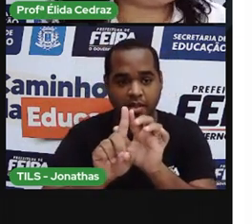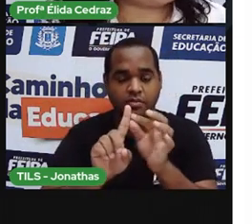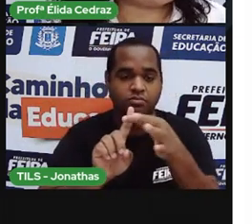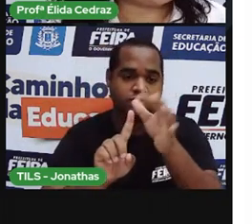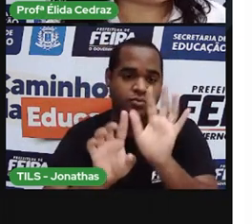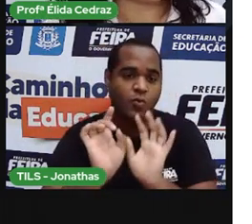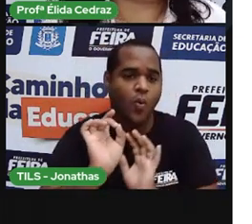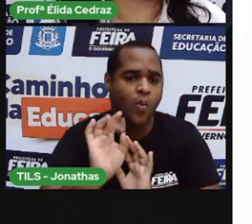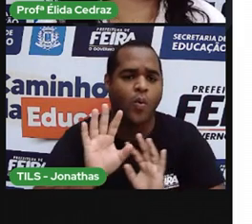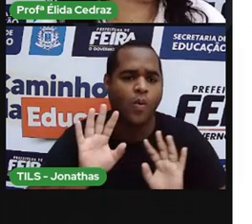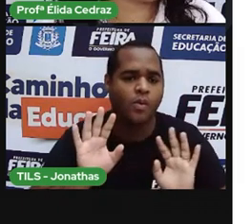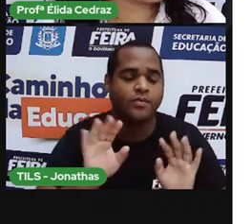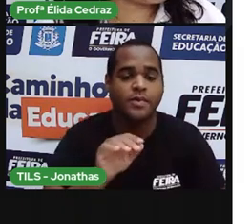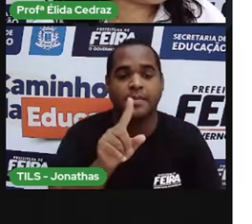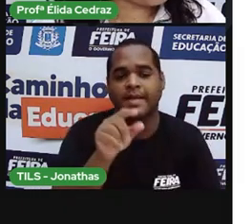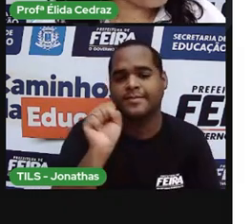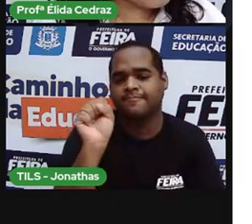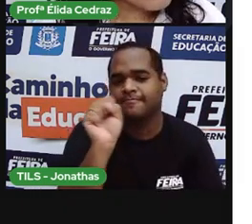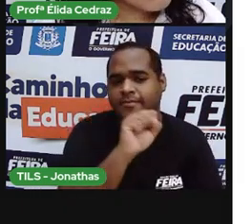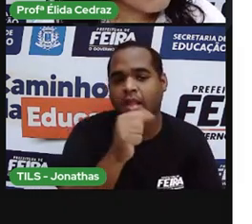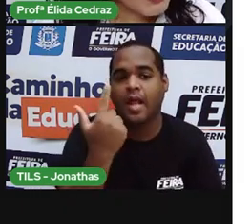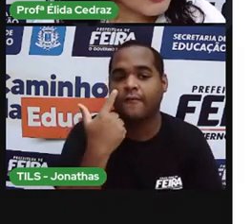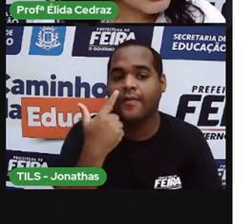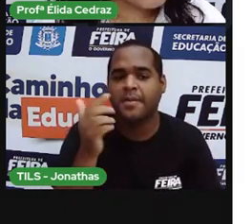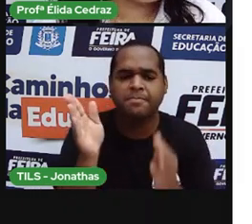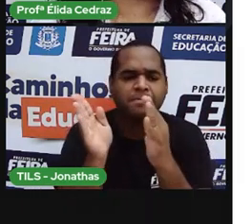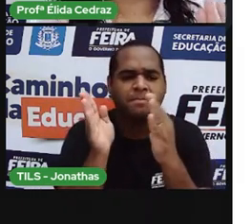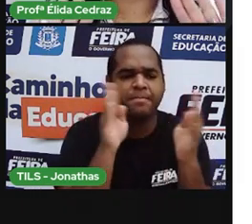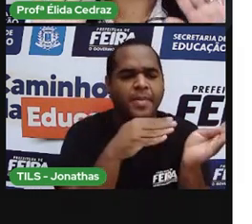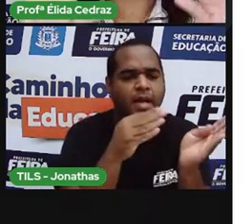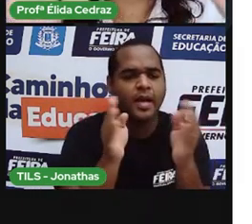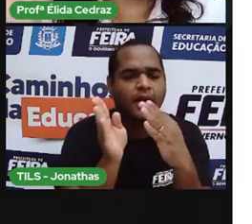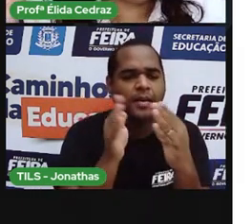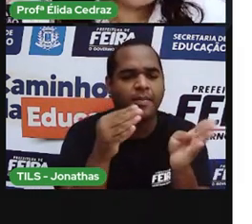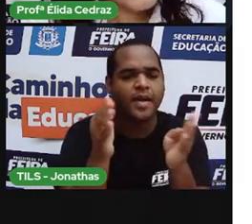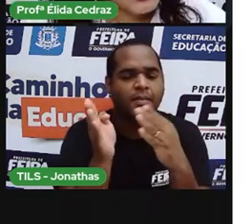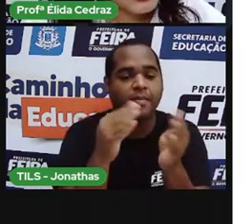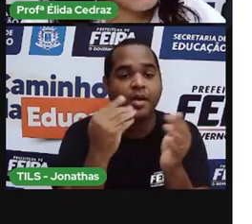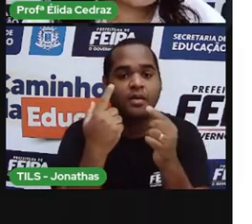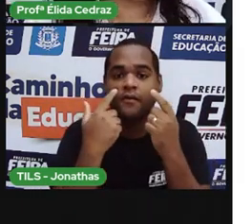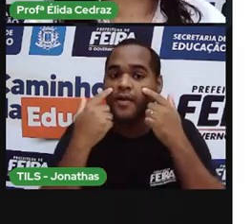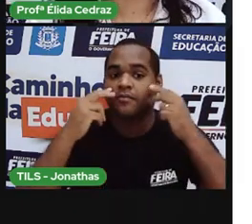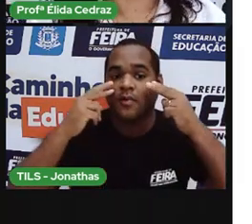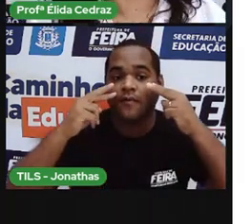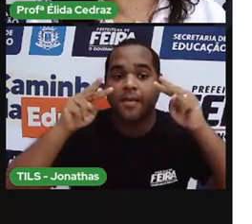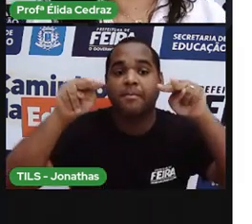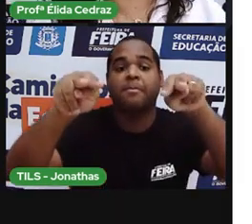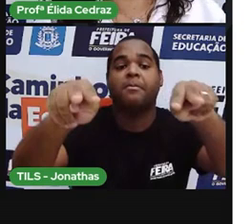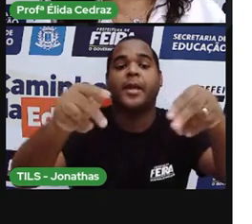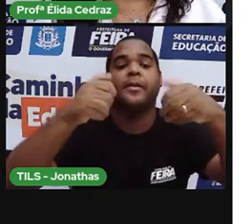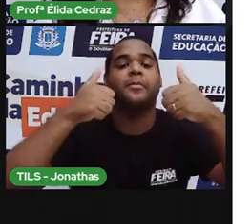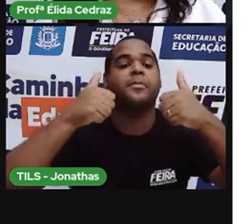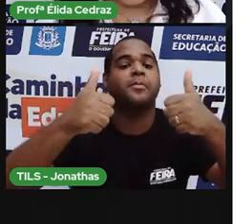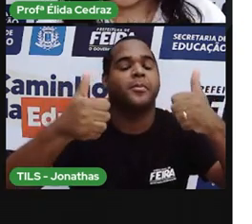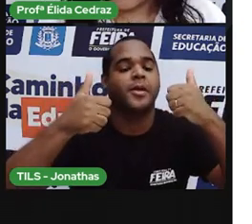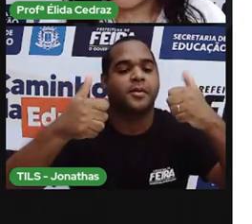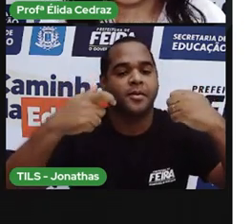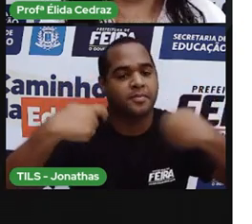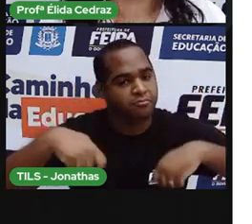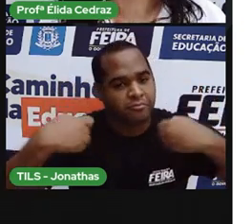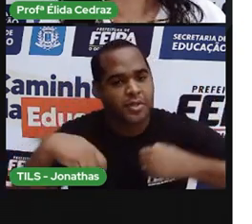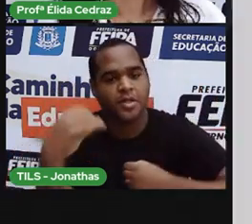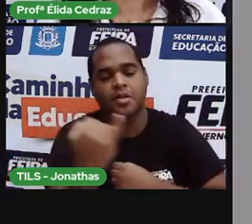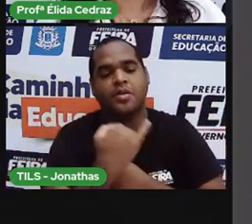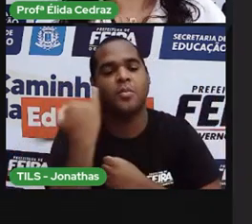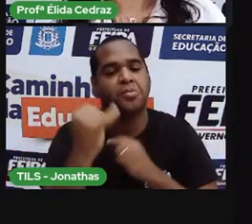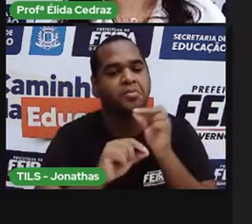está bem grande, que é para que todos vejam bem nítido que precisa desse espaço.